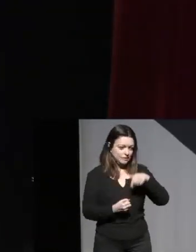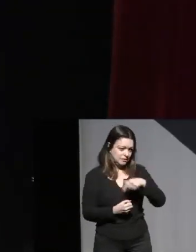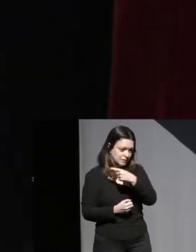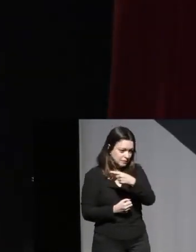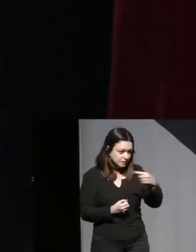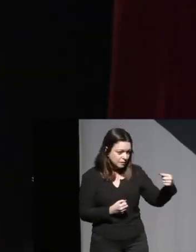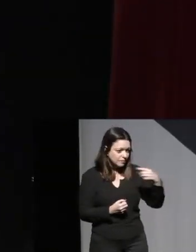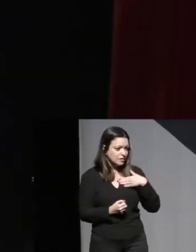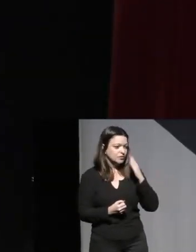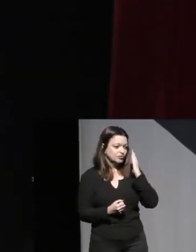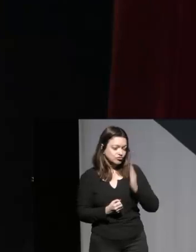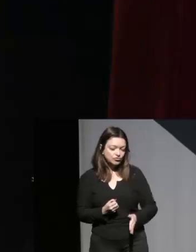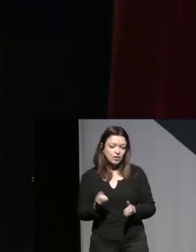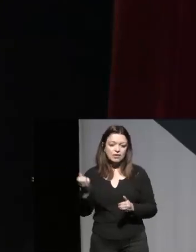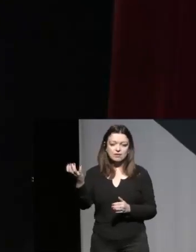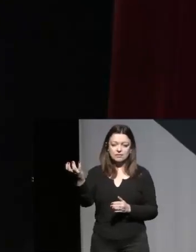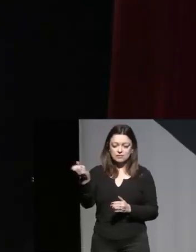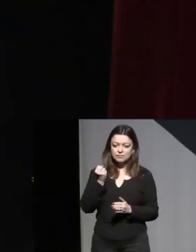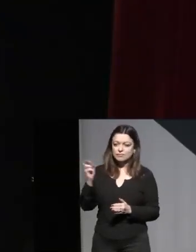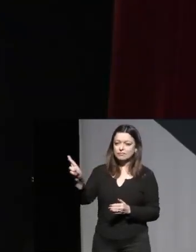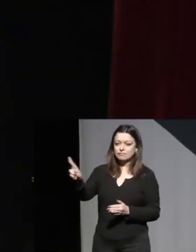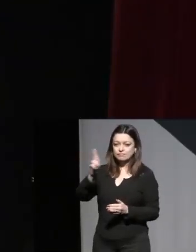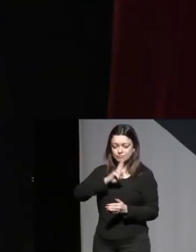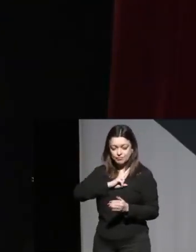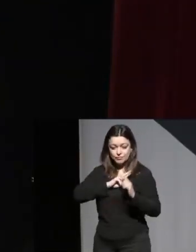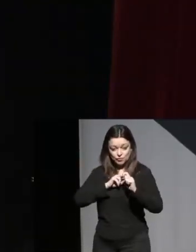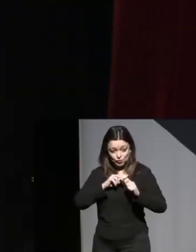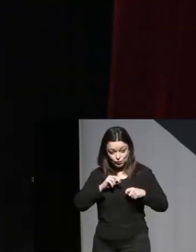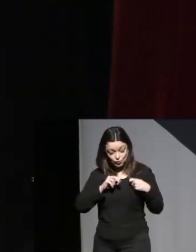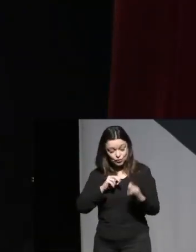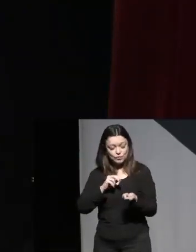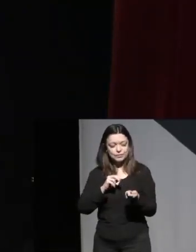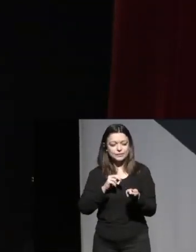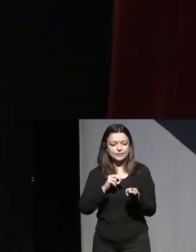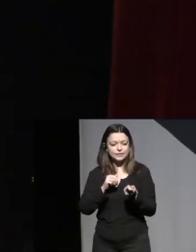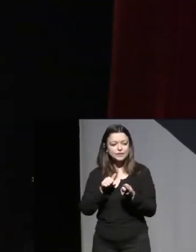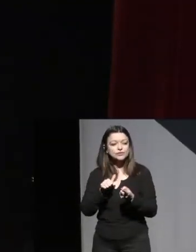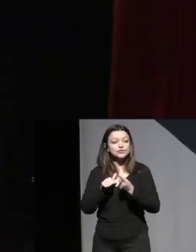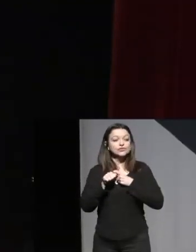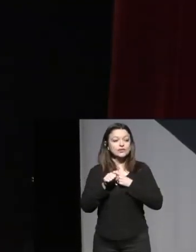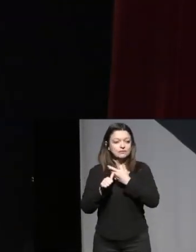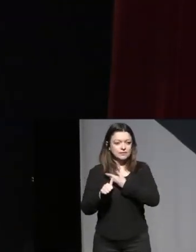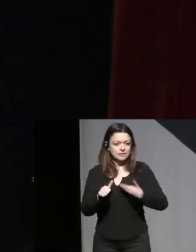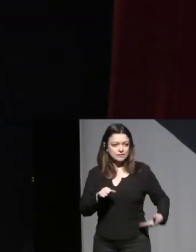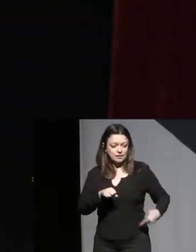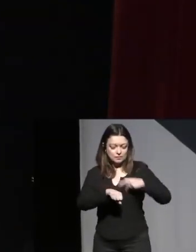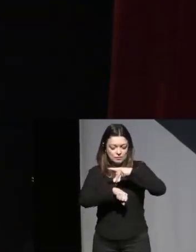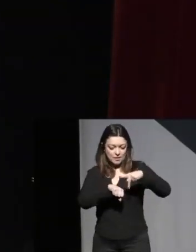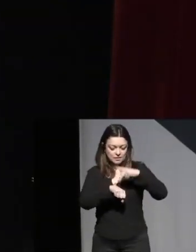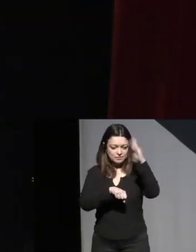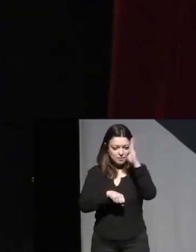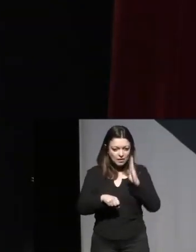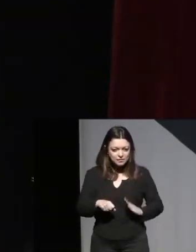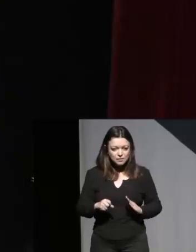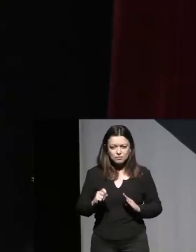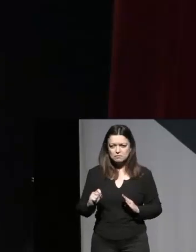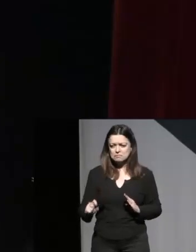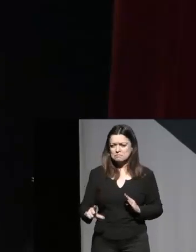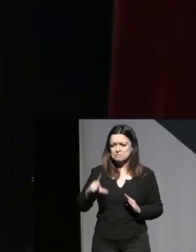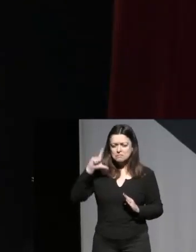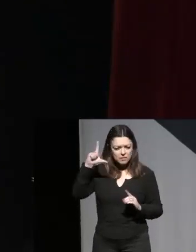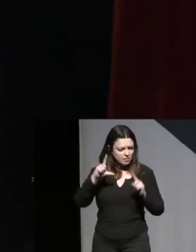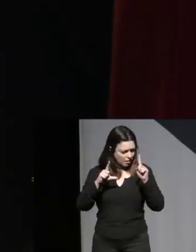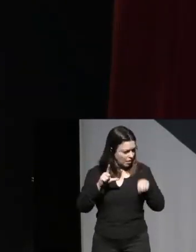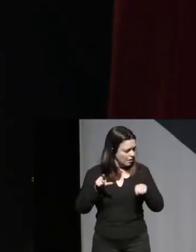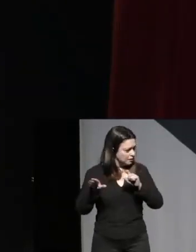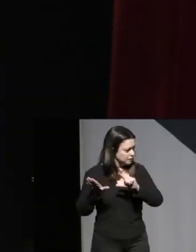o déficit nominal aí das receitas públicas, da dívida pública, superamos, inclusive, foi essa semana que o Banco